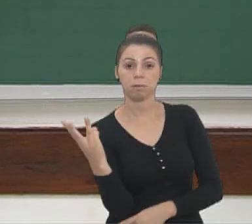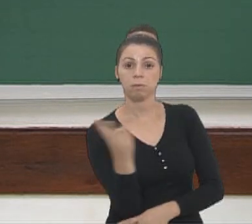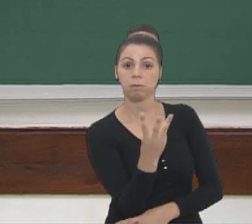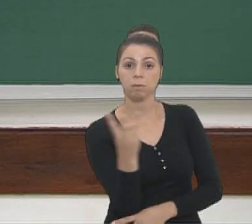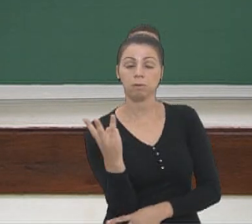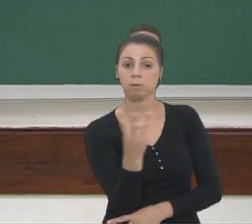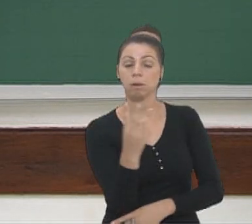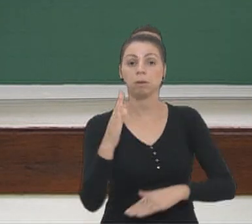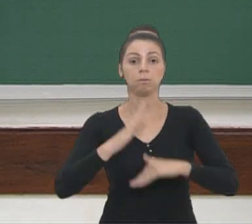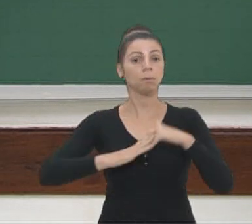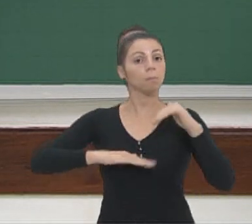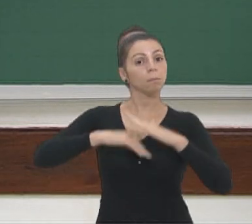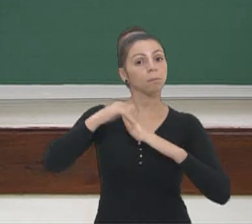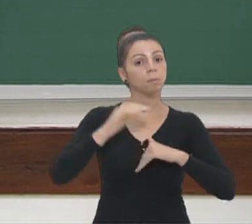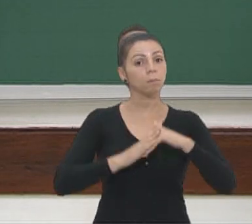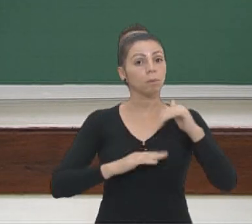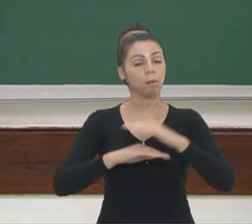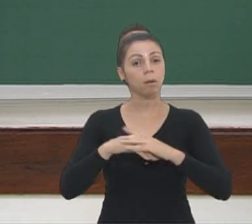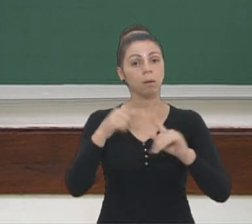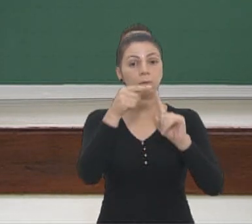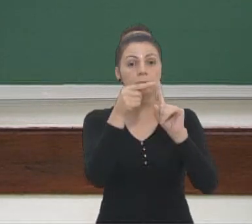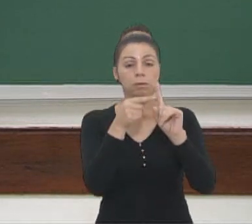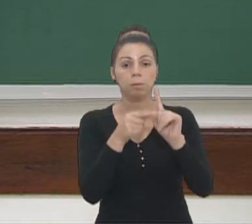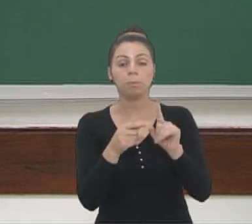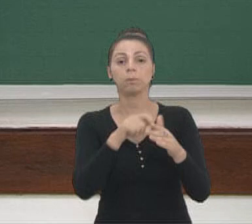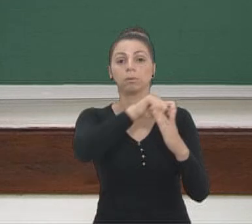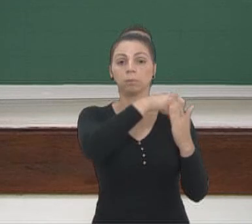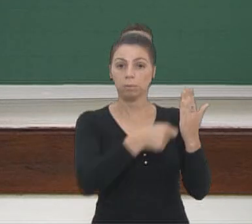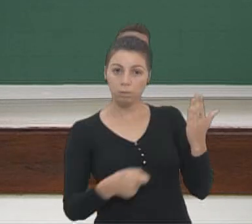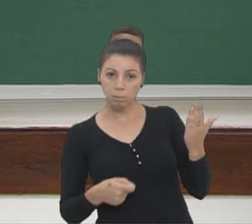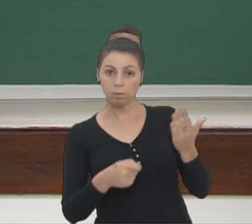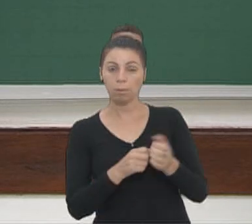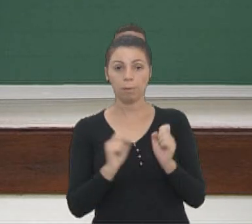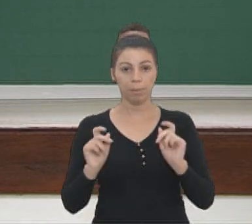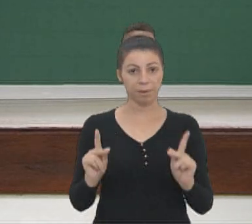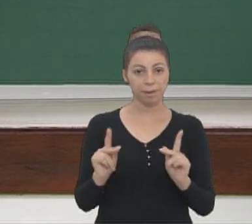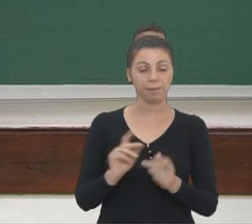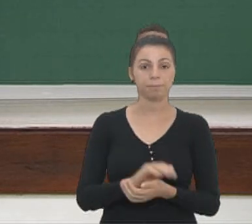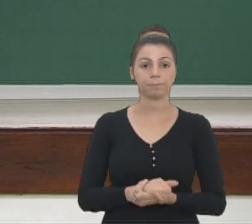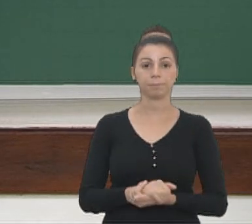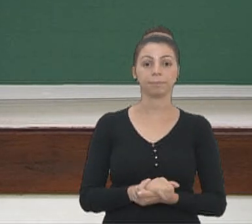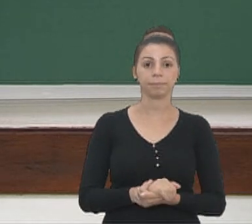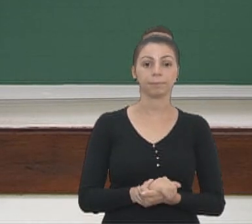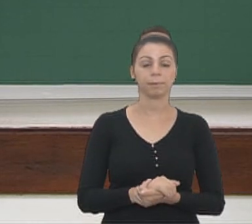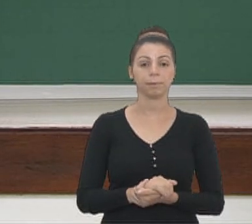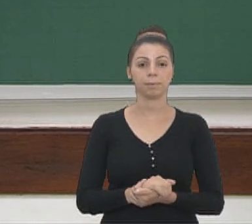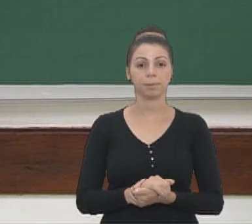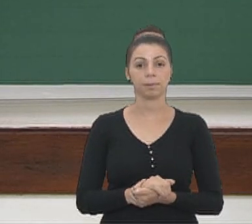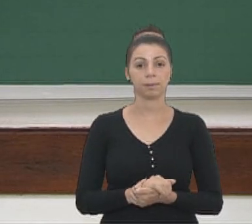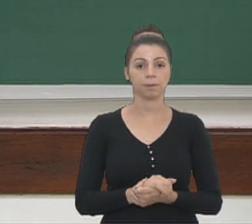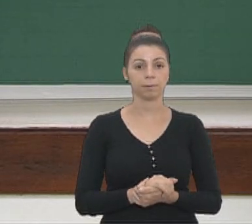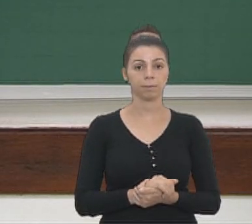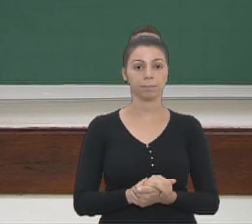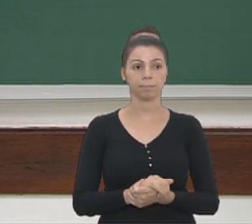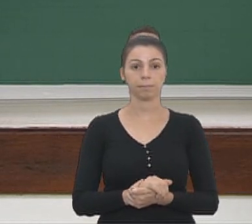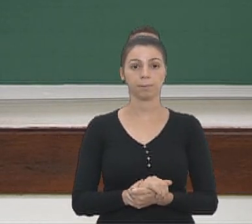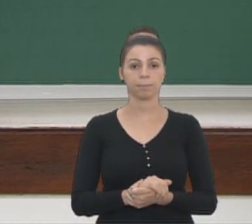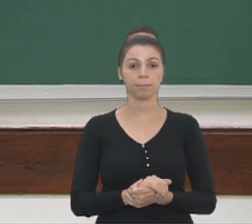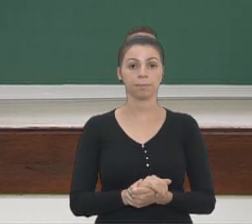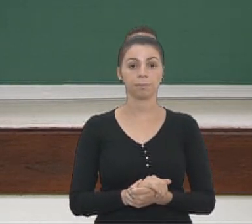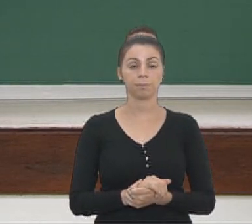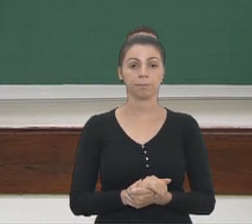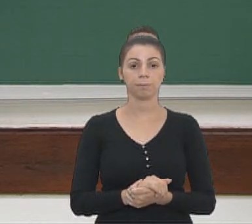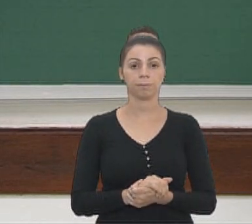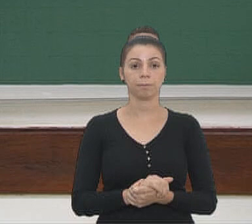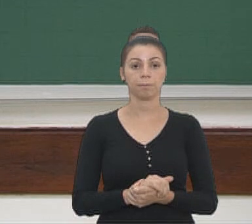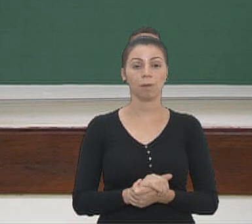três profissões, esses três tipos de escritores, ok? Então veja lá se você colocou, depois a gente confere bonitinho, certo? Vamos